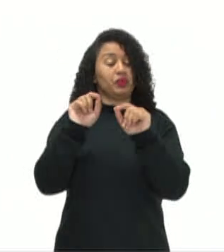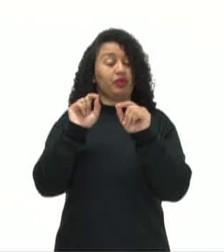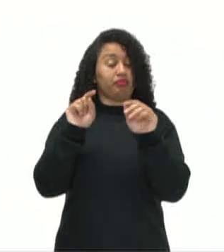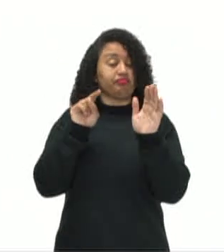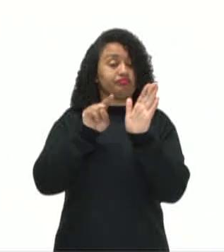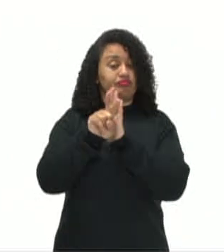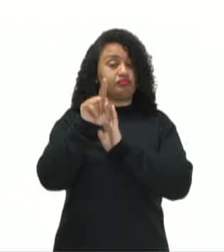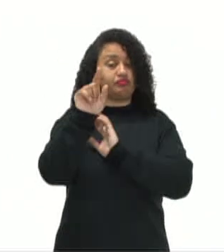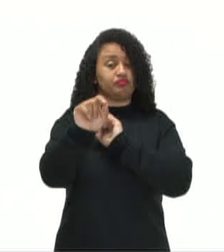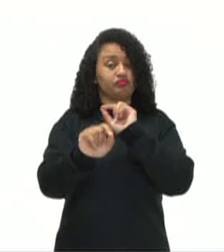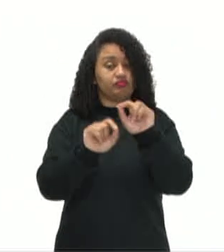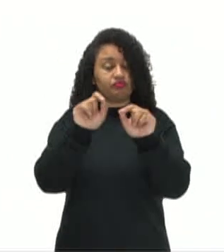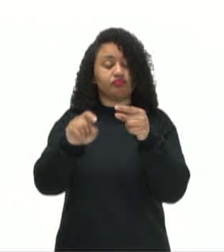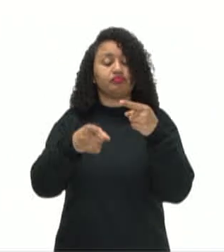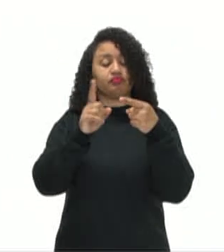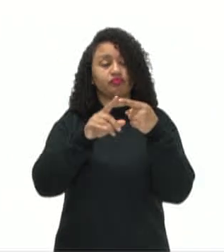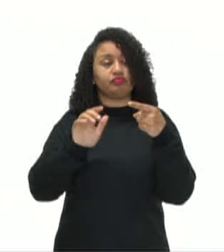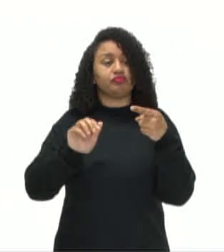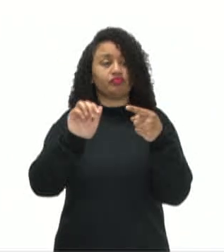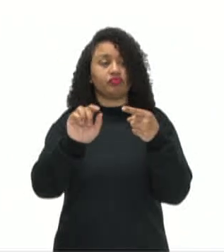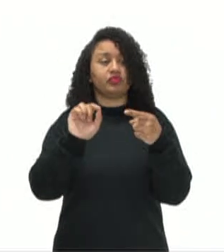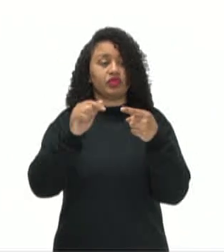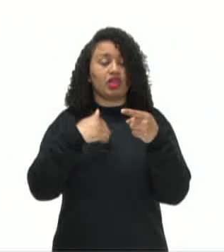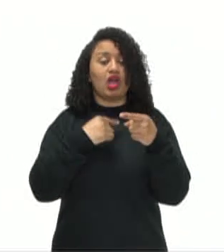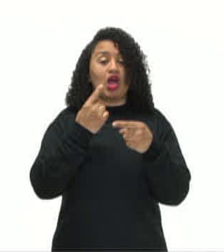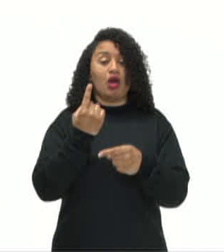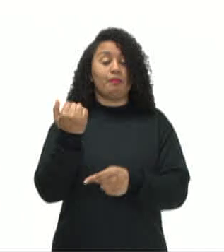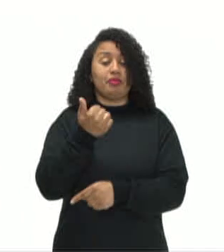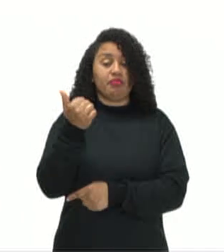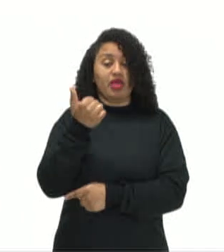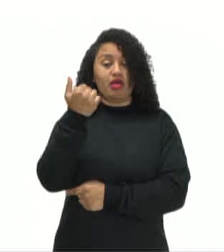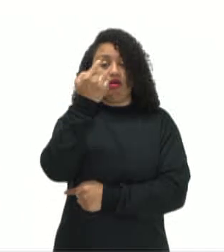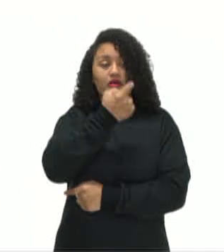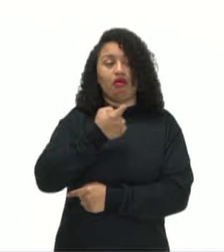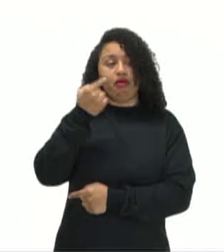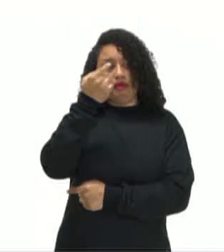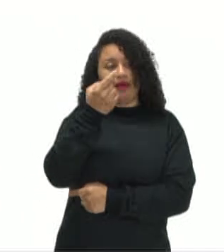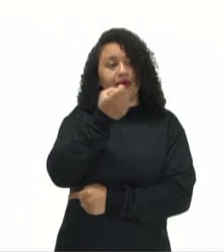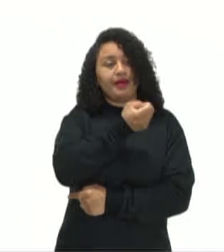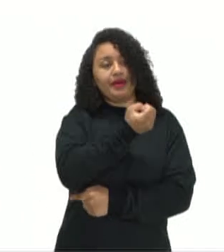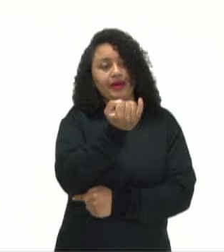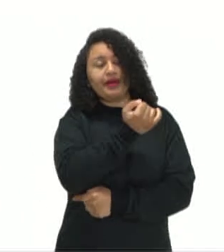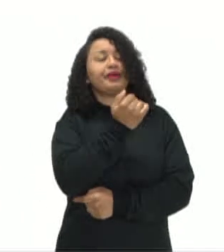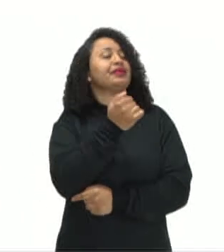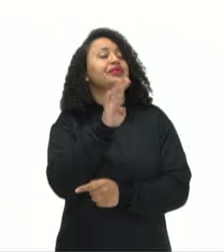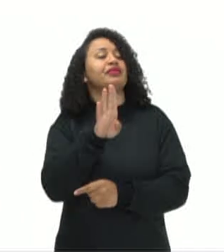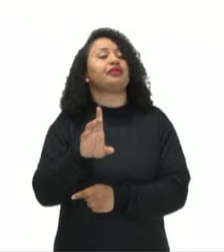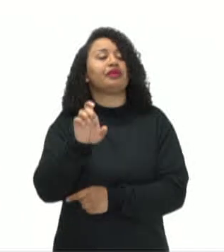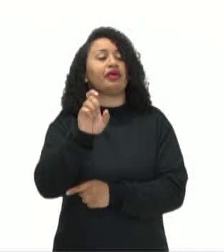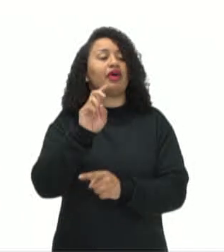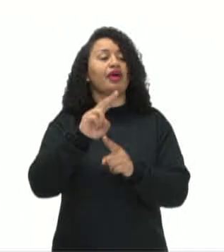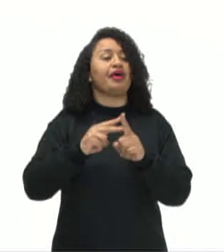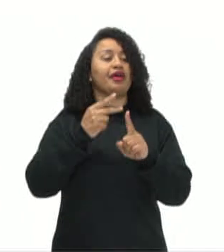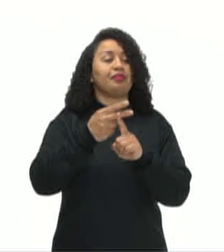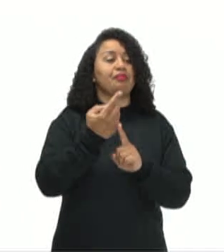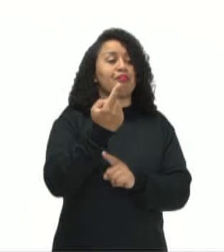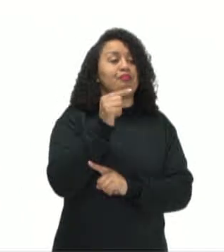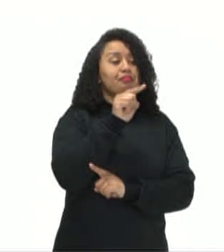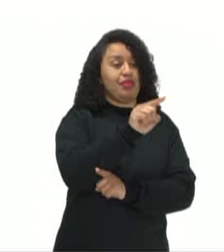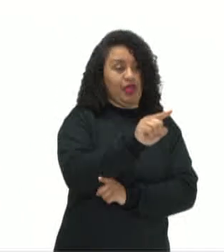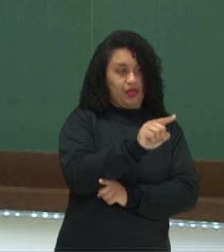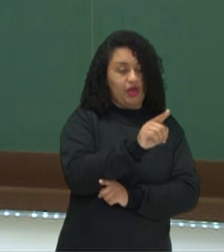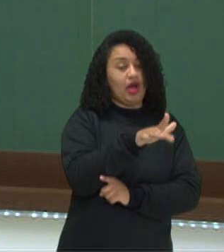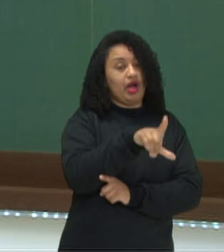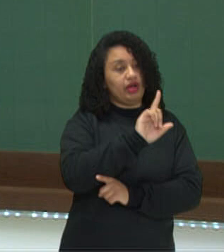seguintes questões. Letra A. Na primeira hora, a quantidade de bactérias aumentou de 1000,